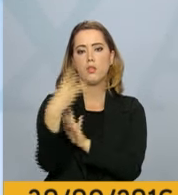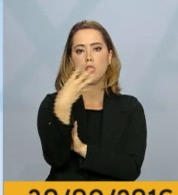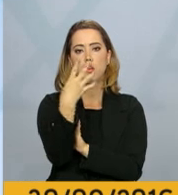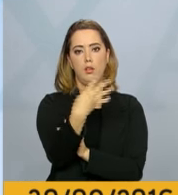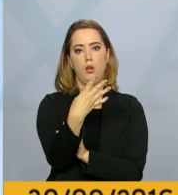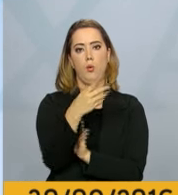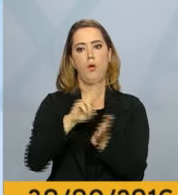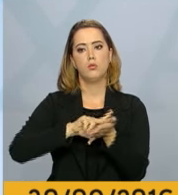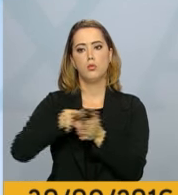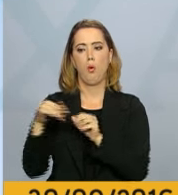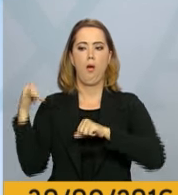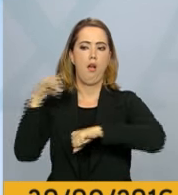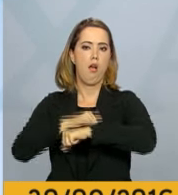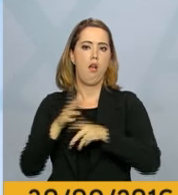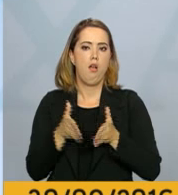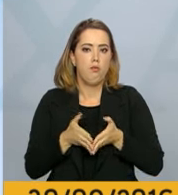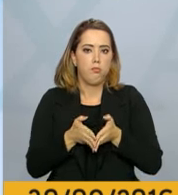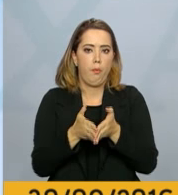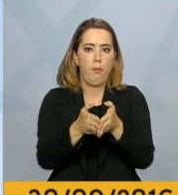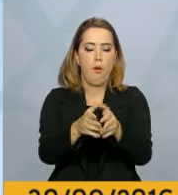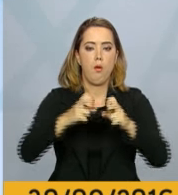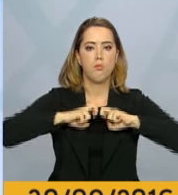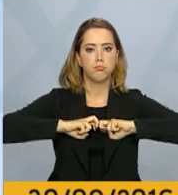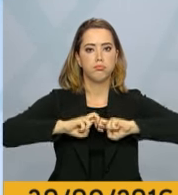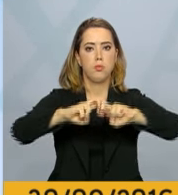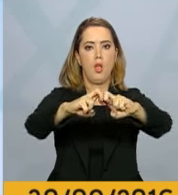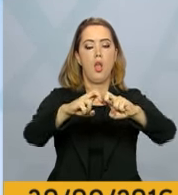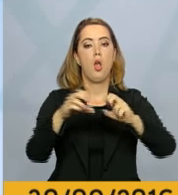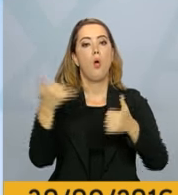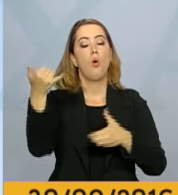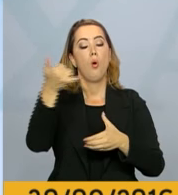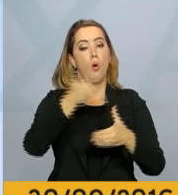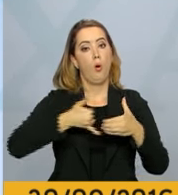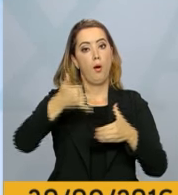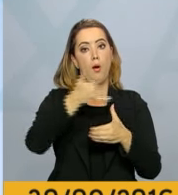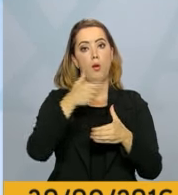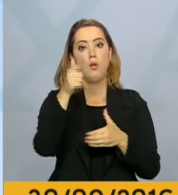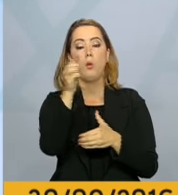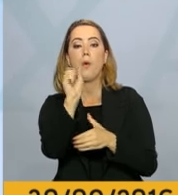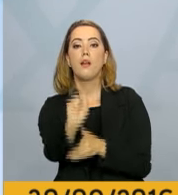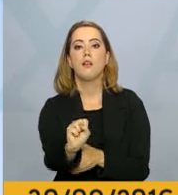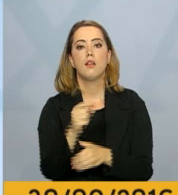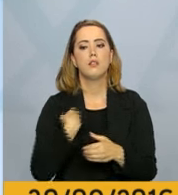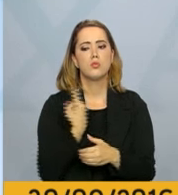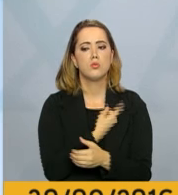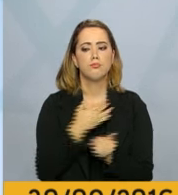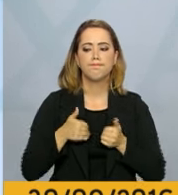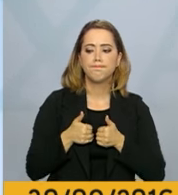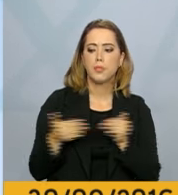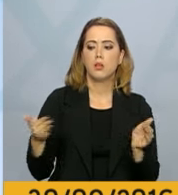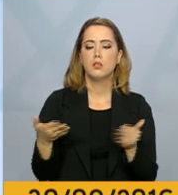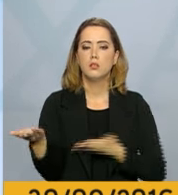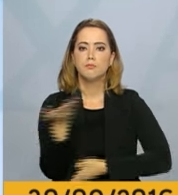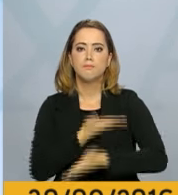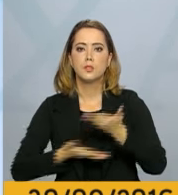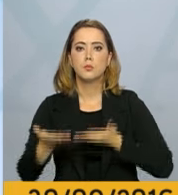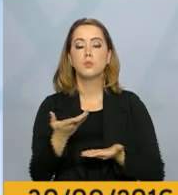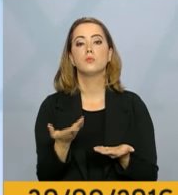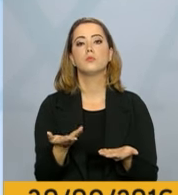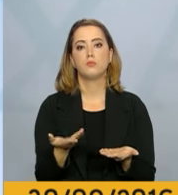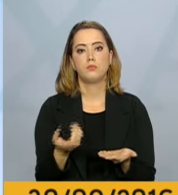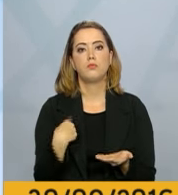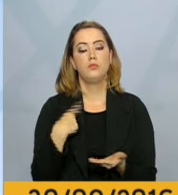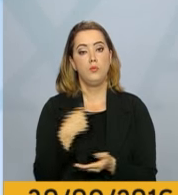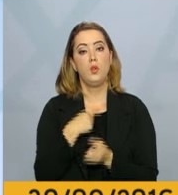aeroportos, ferrovias, hidrovias, óleo e gás. Nós estamos abrindo o mercado para isso, né? Portanto, eu